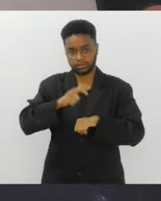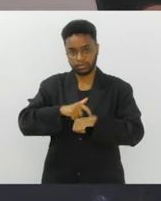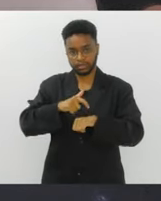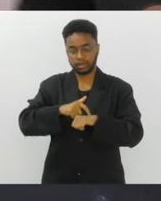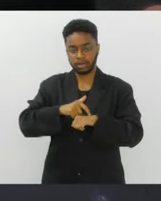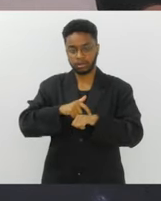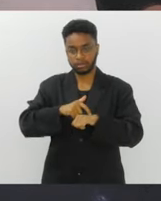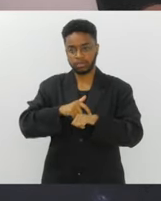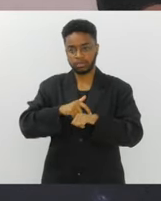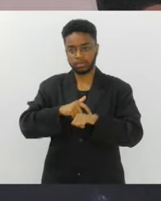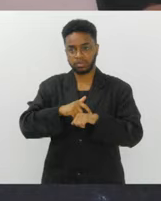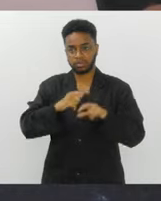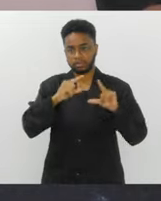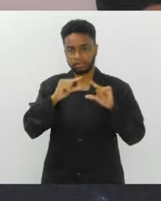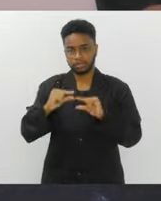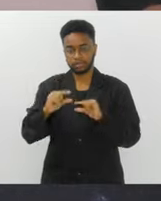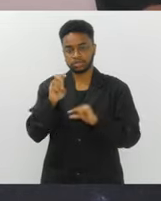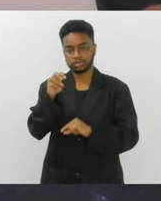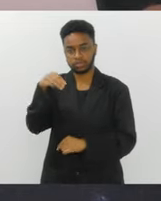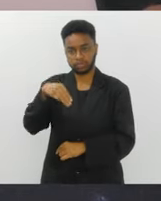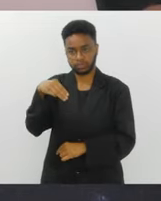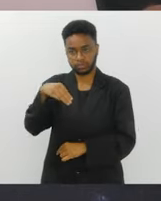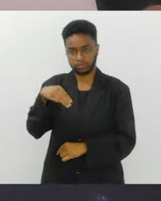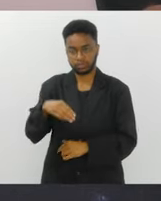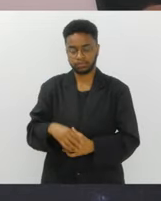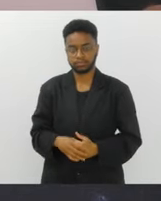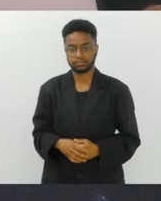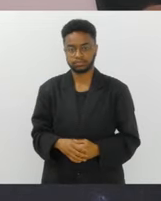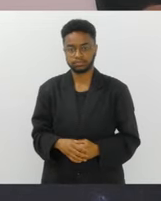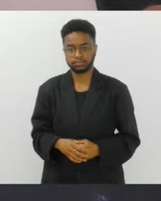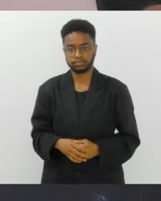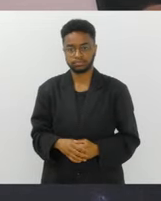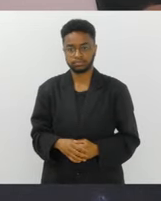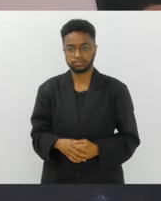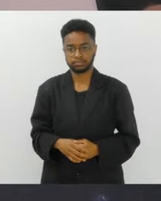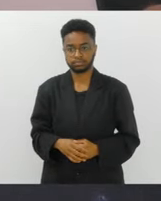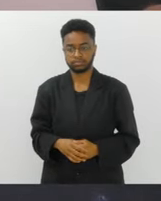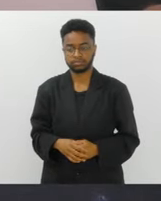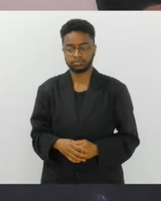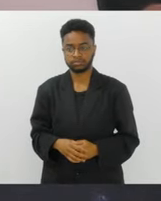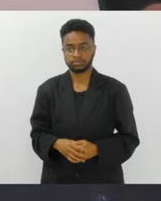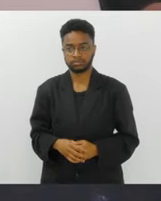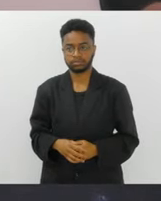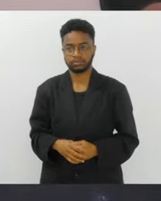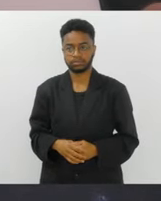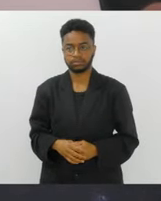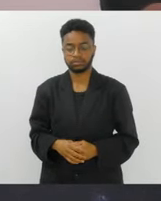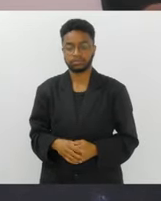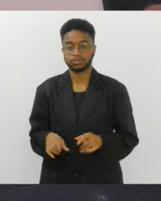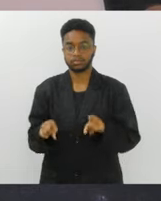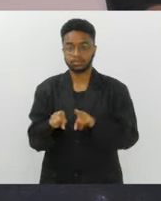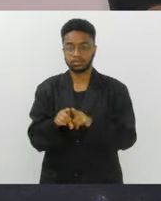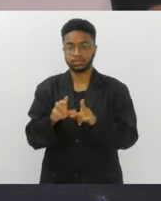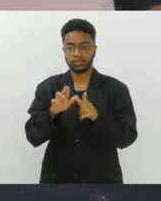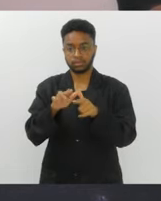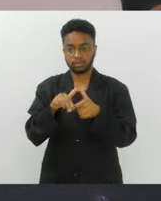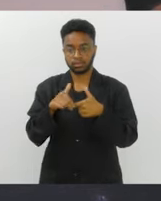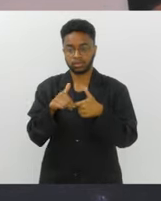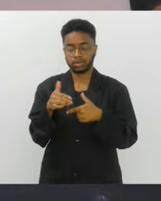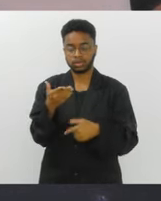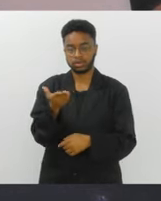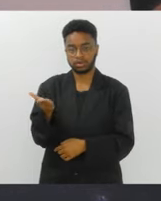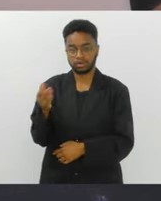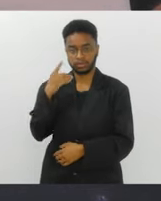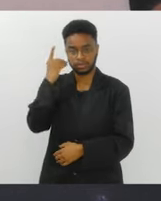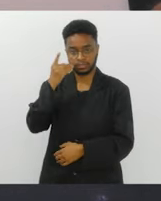inferior a 5 minutos, e com devida vênia dos